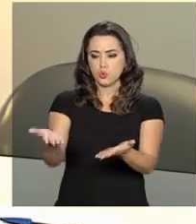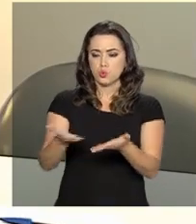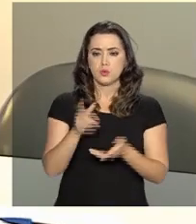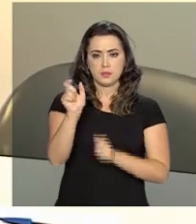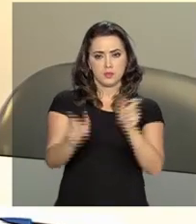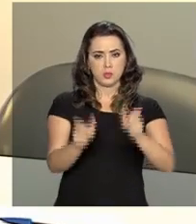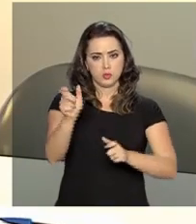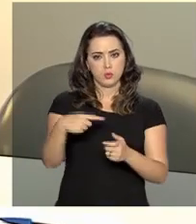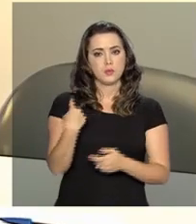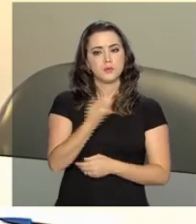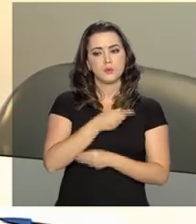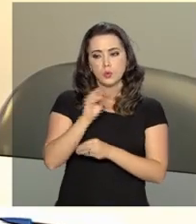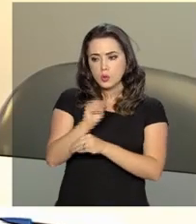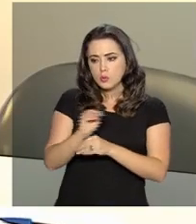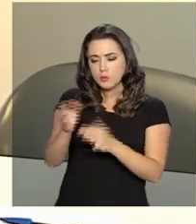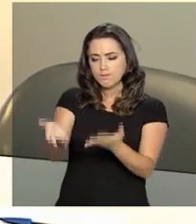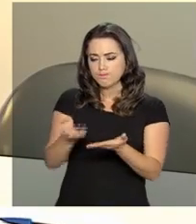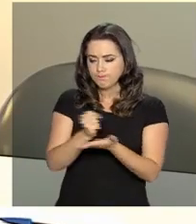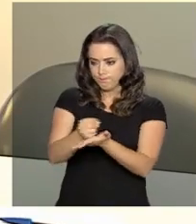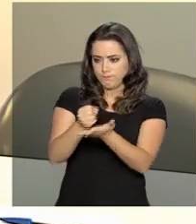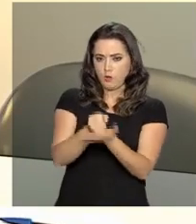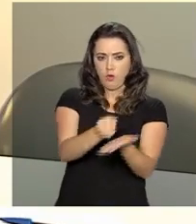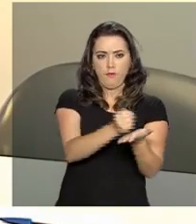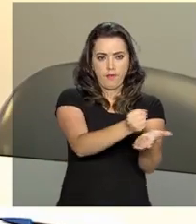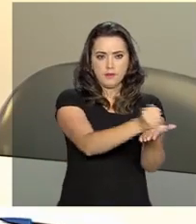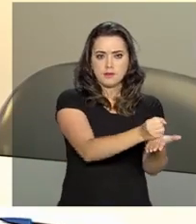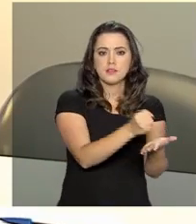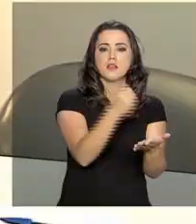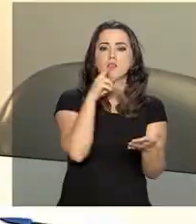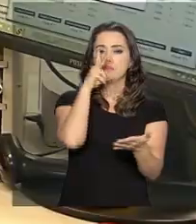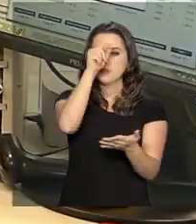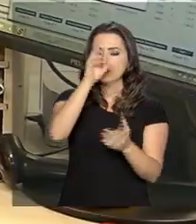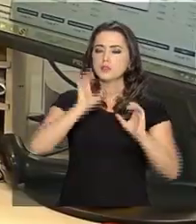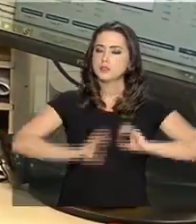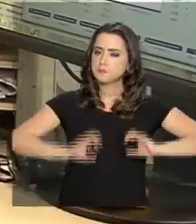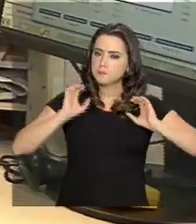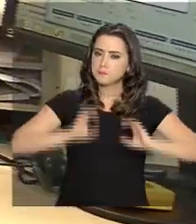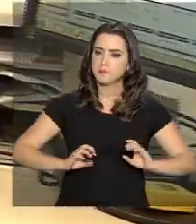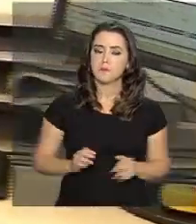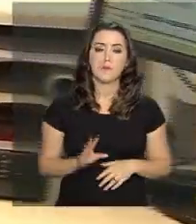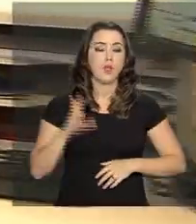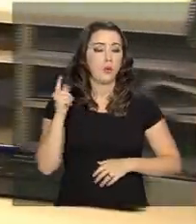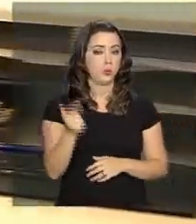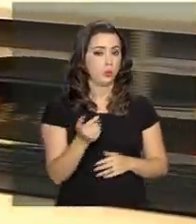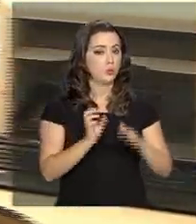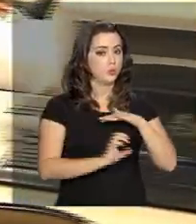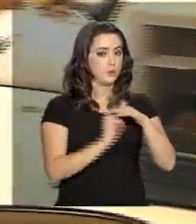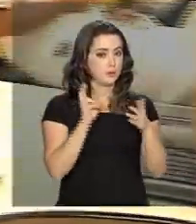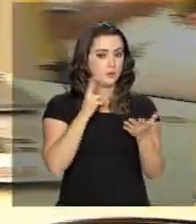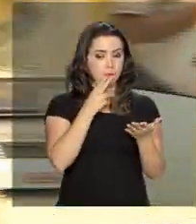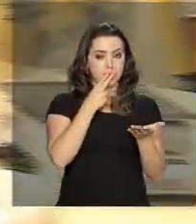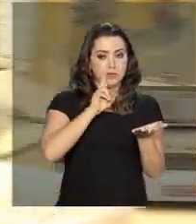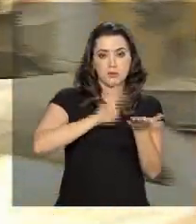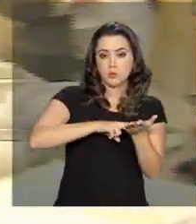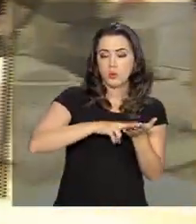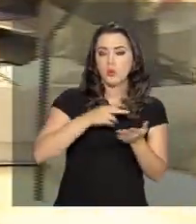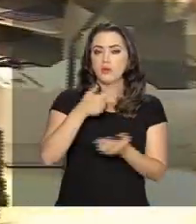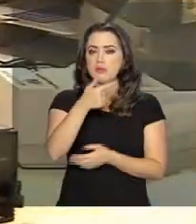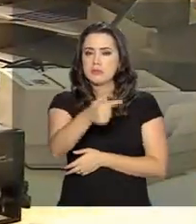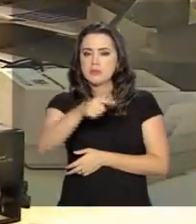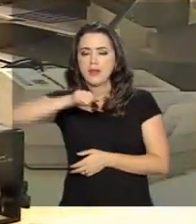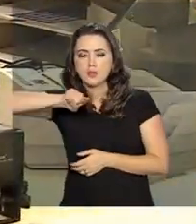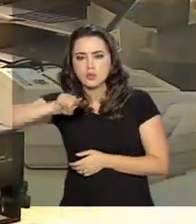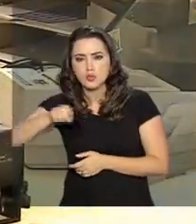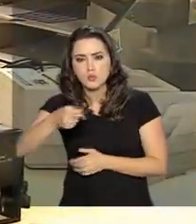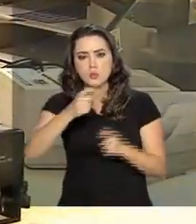agências e, através do nosso atendimento, oferecer, ampliar, fortalecer a cidadania. Ao todo, os Correios têm 7.441